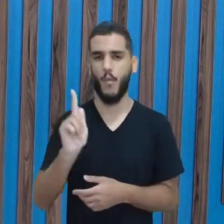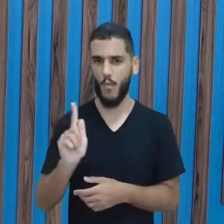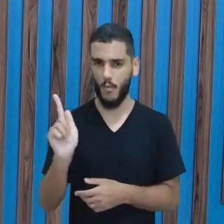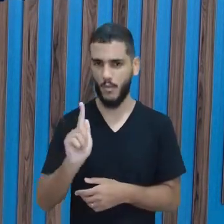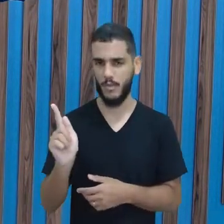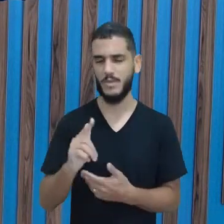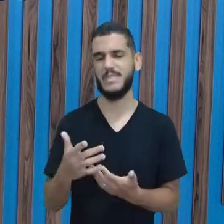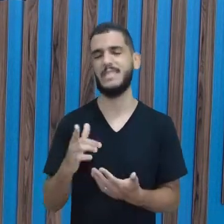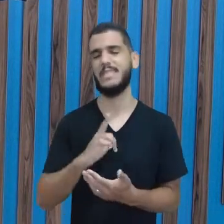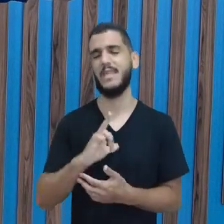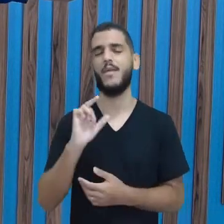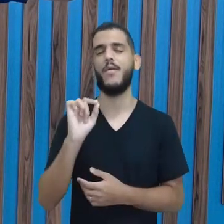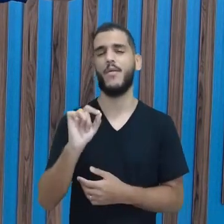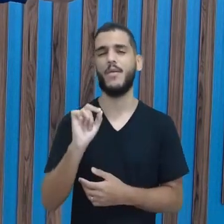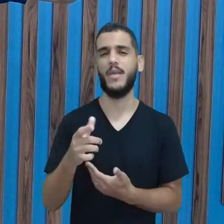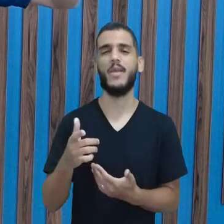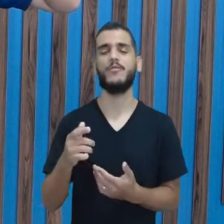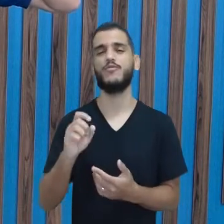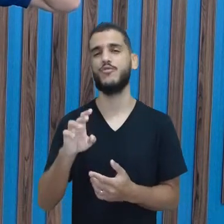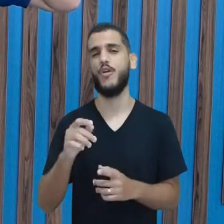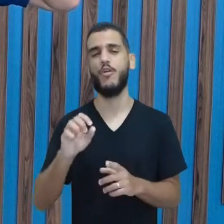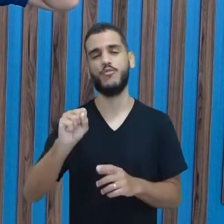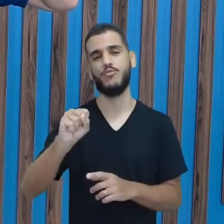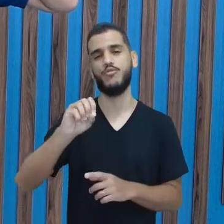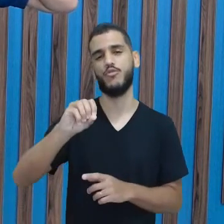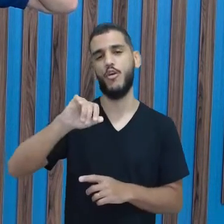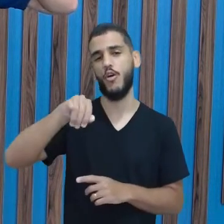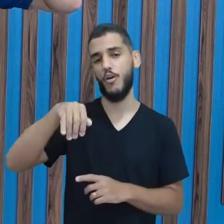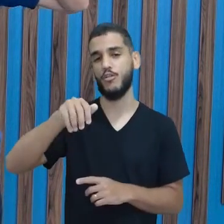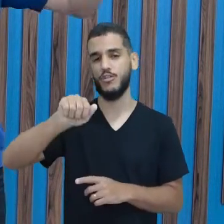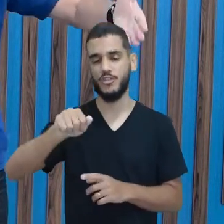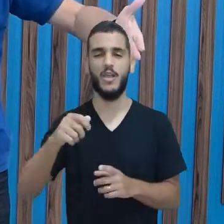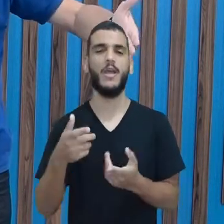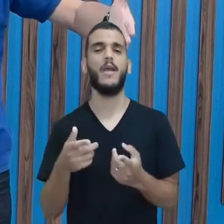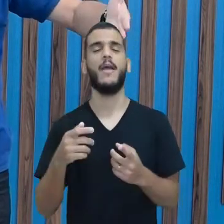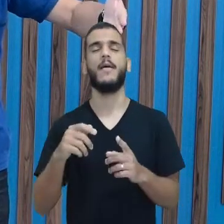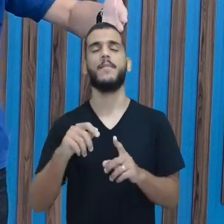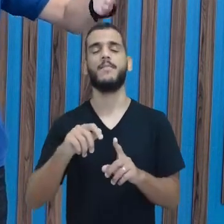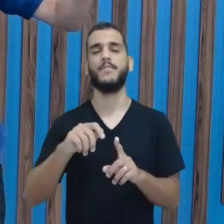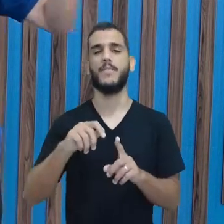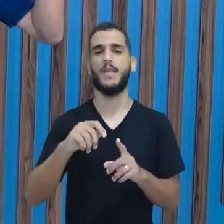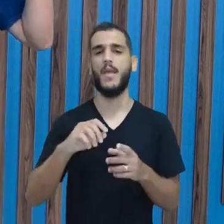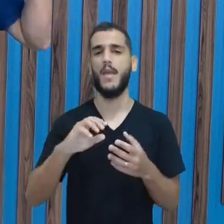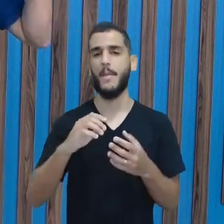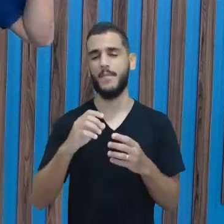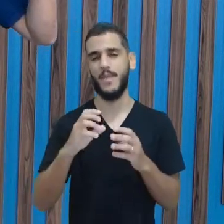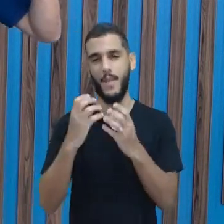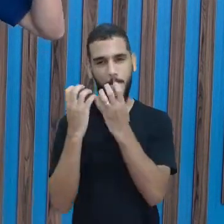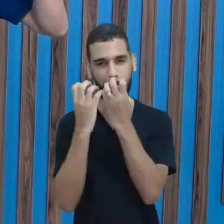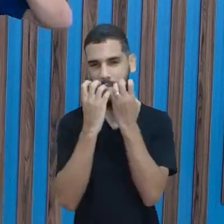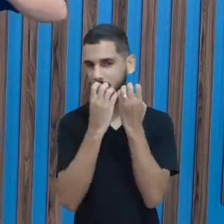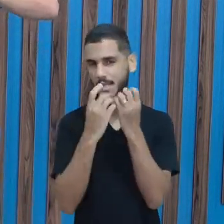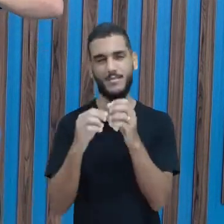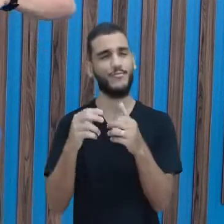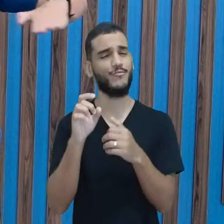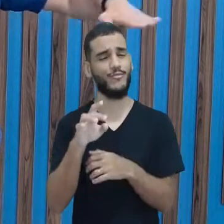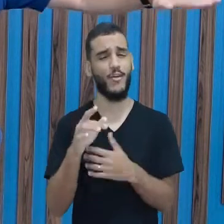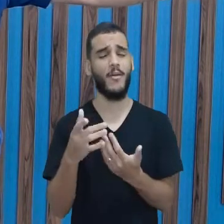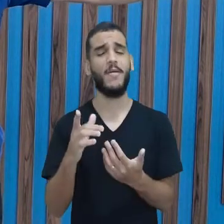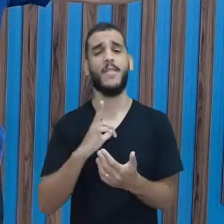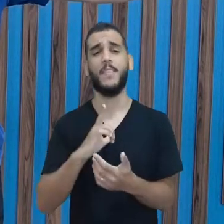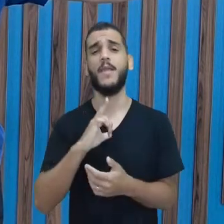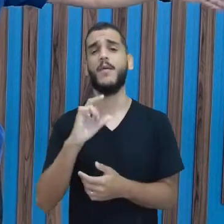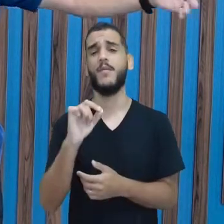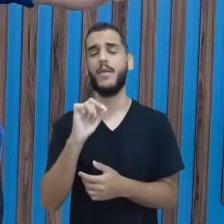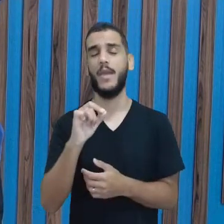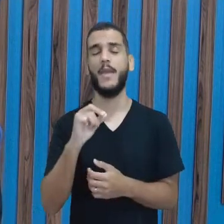era soja, milho, trigo, hoje a turma também está plantando cana. Então tem uma máquina que ela já corta a